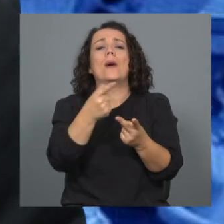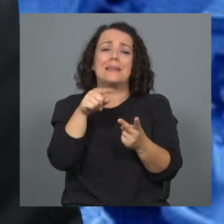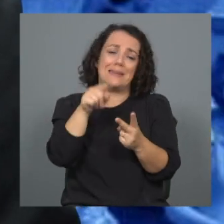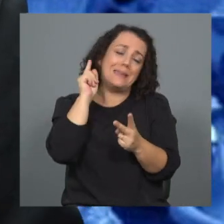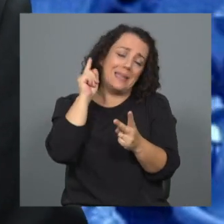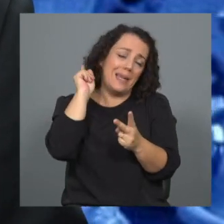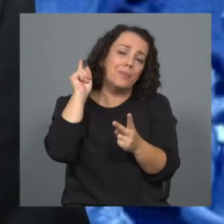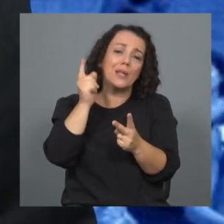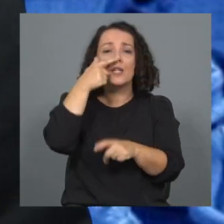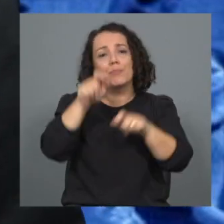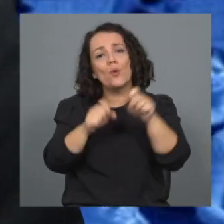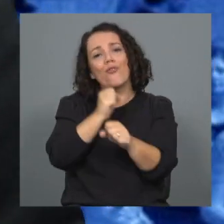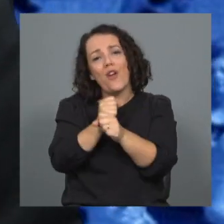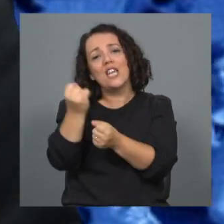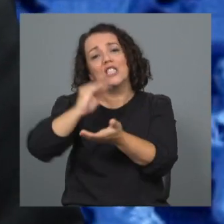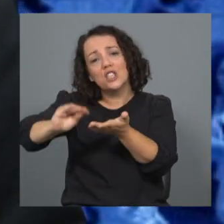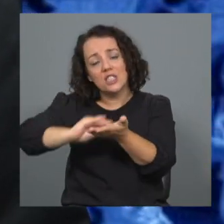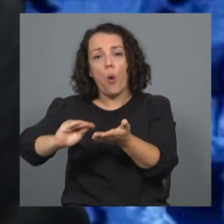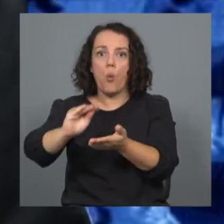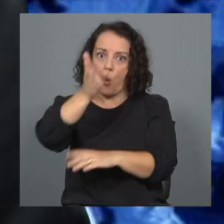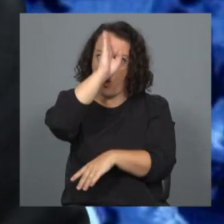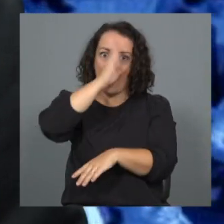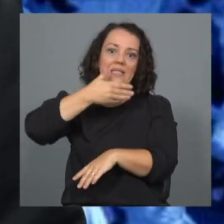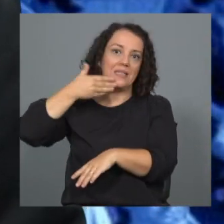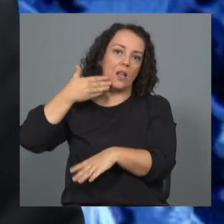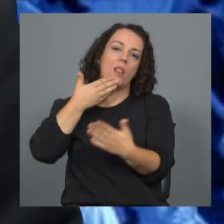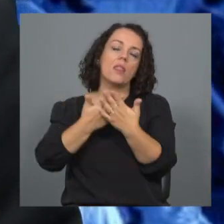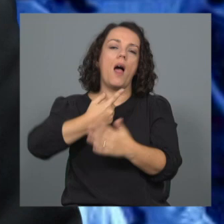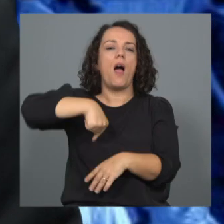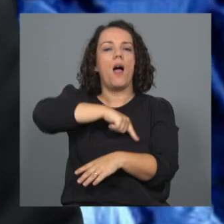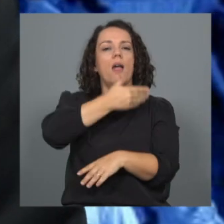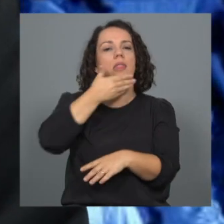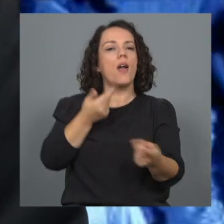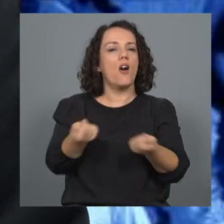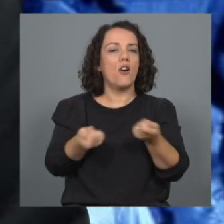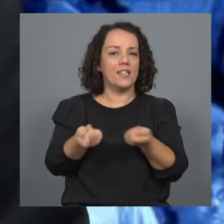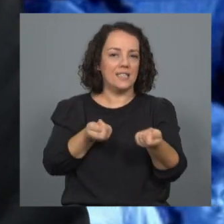pessoas se inscrevam, quanto mais cedo melhor, porque, obviamente, facilita o trabalho da organização.